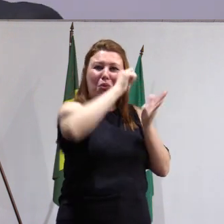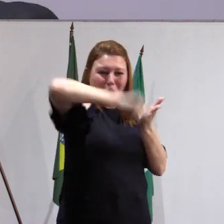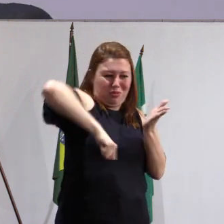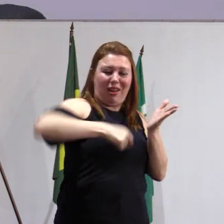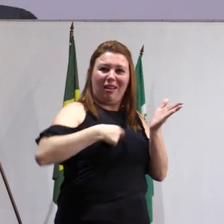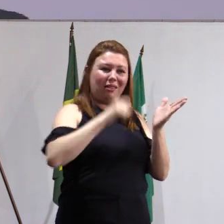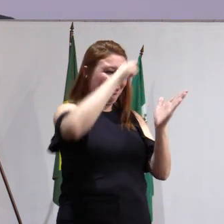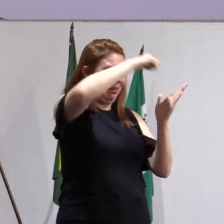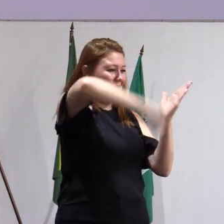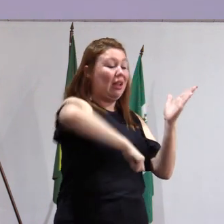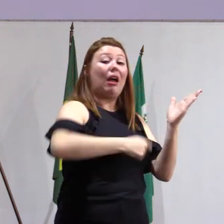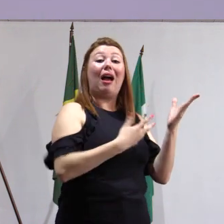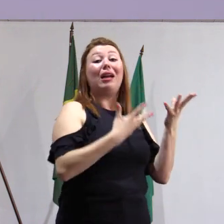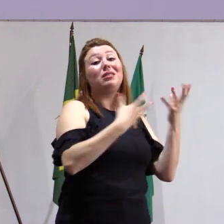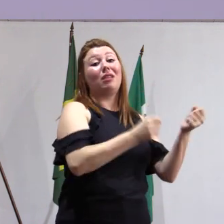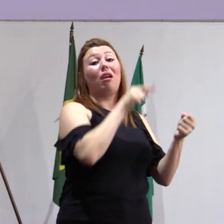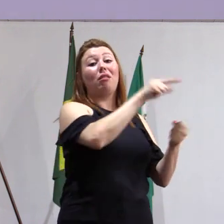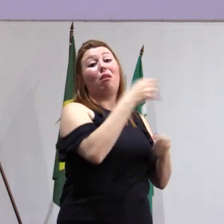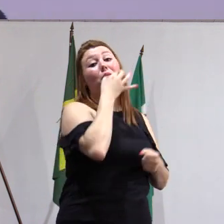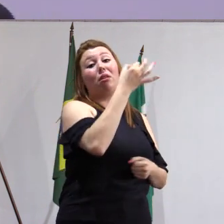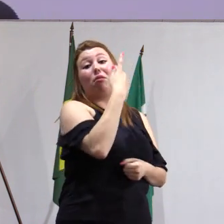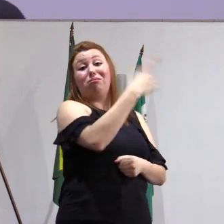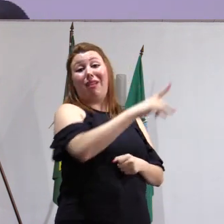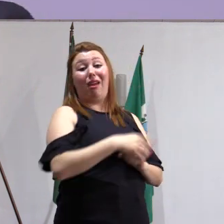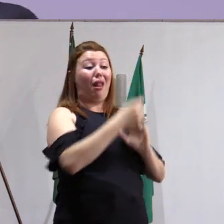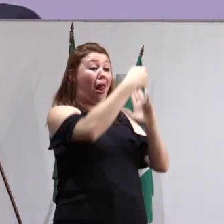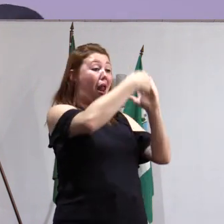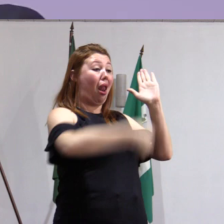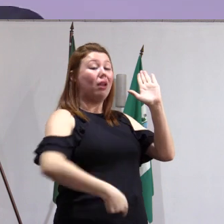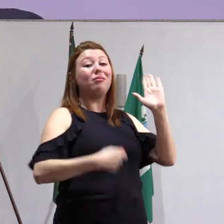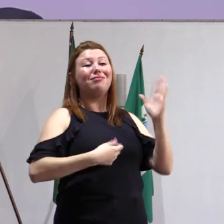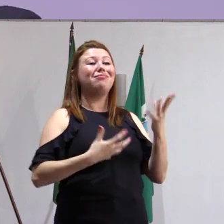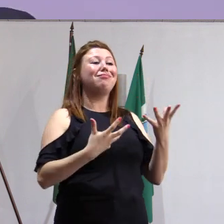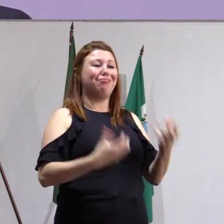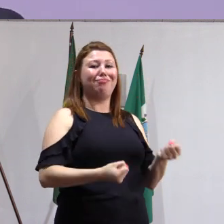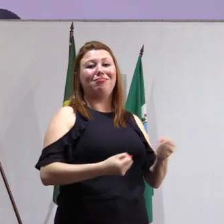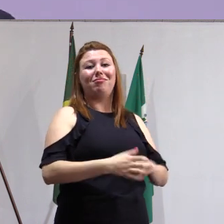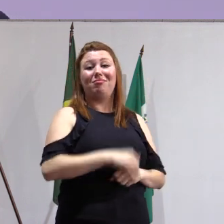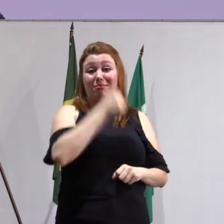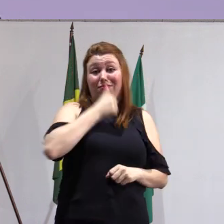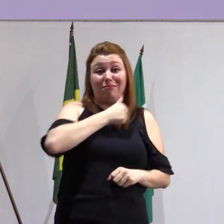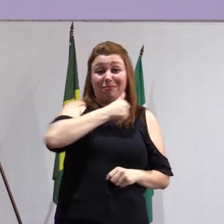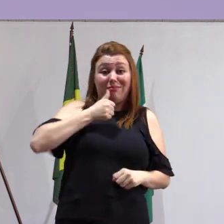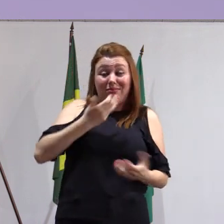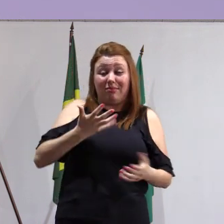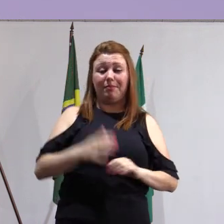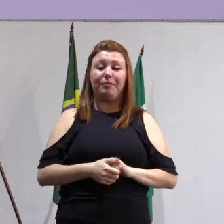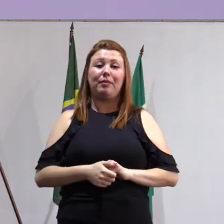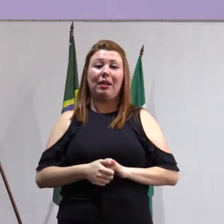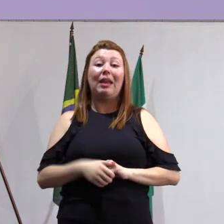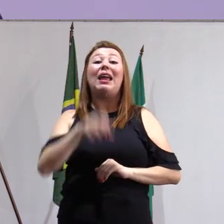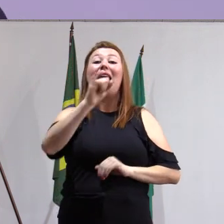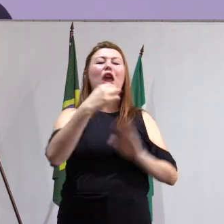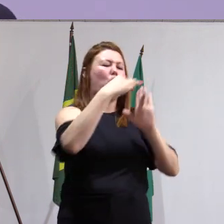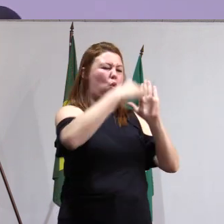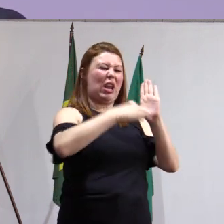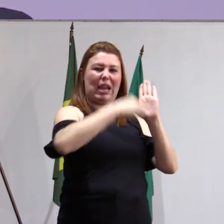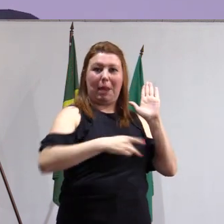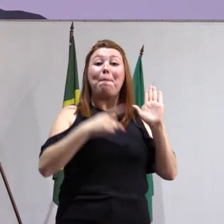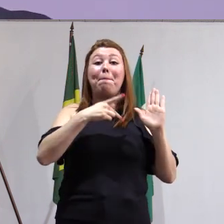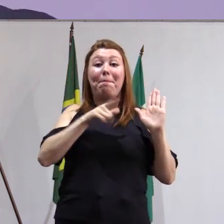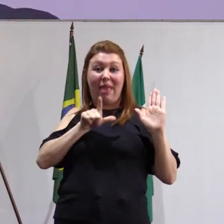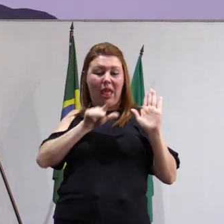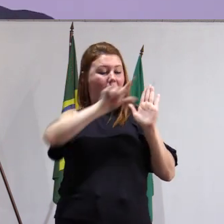de alguma coisa, a gente adere à vontade do outro necessariamente. Fazendo a leitura desse projeto, ele parece uma